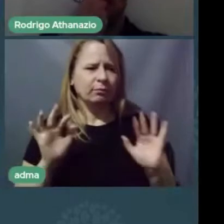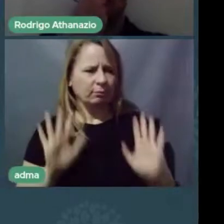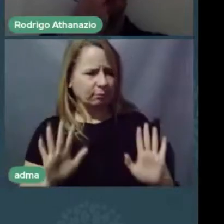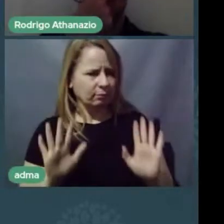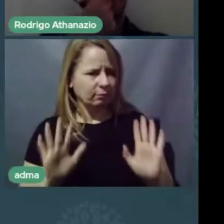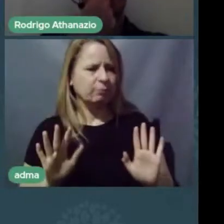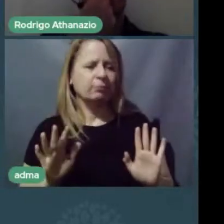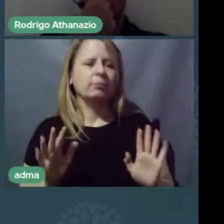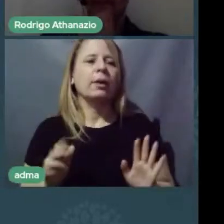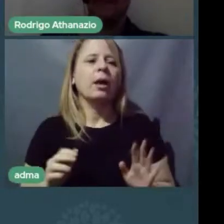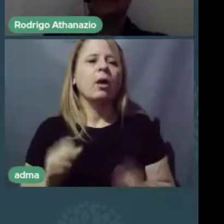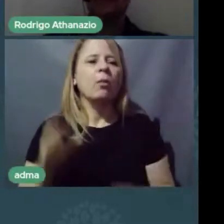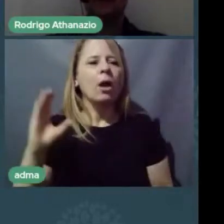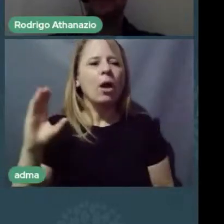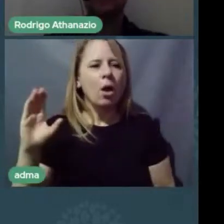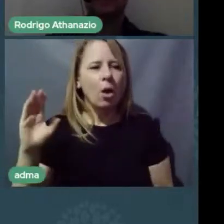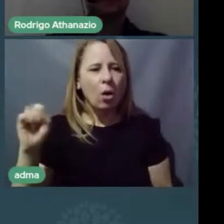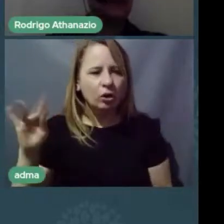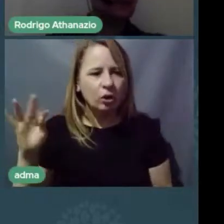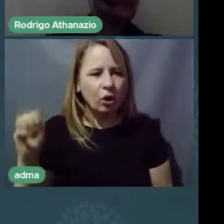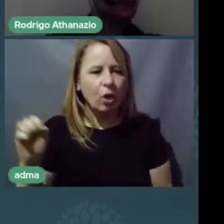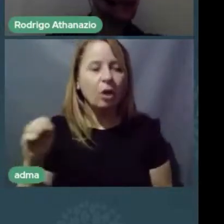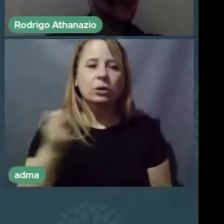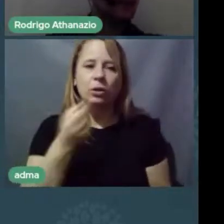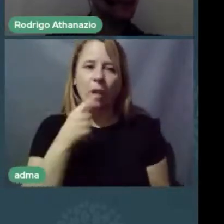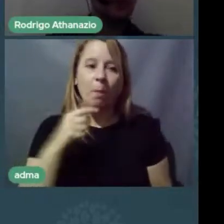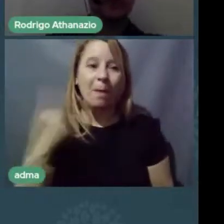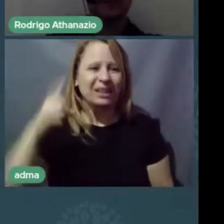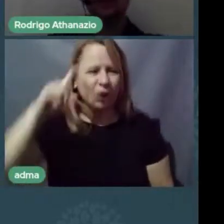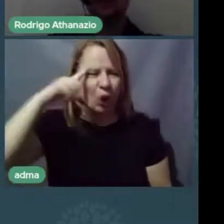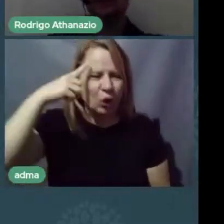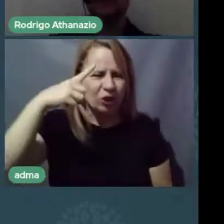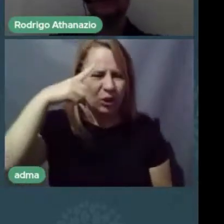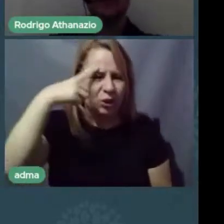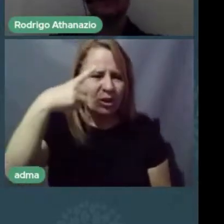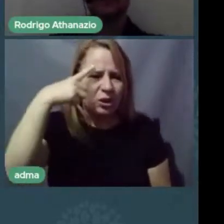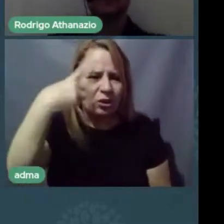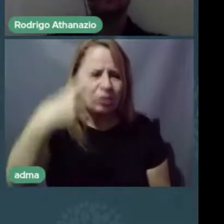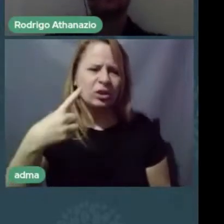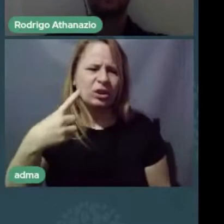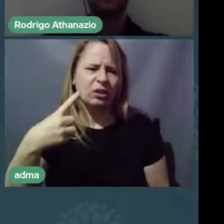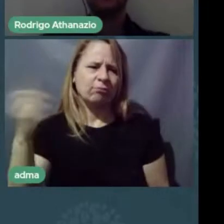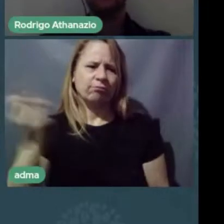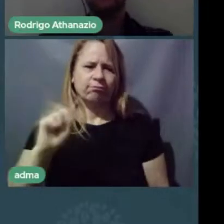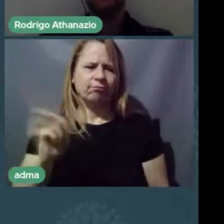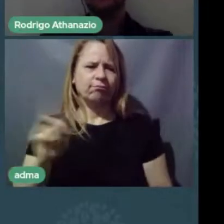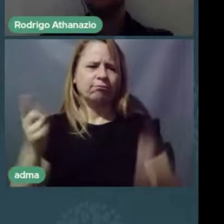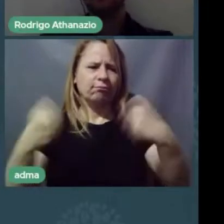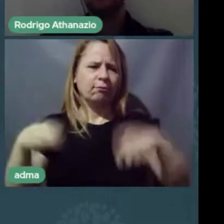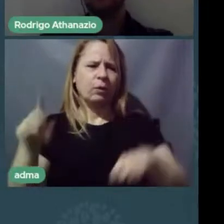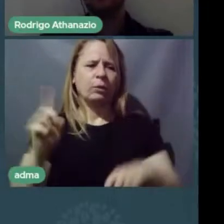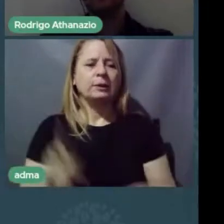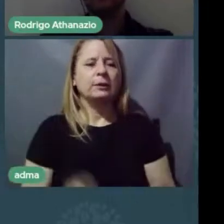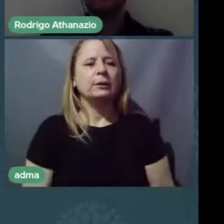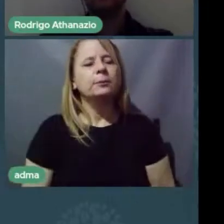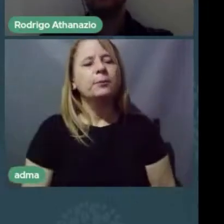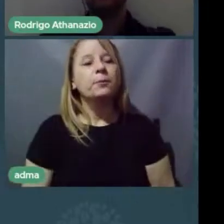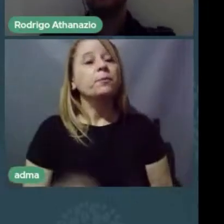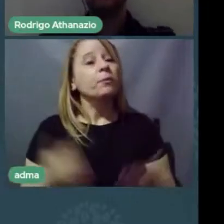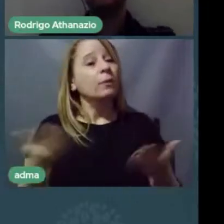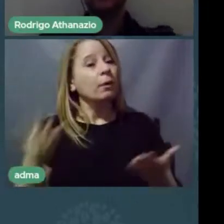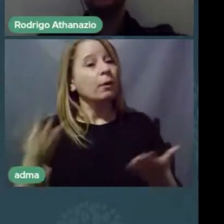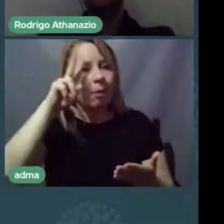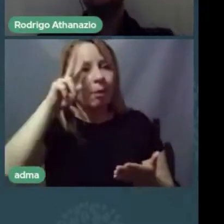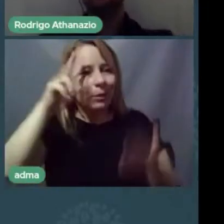daí com o corticóide oral, mas isso não precisa ser usado diariamente no manejo desses pacientes. Até porque, como eu havia comentado